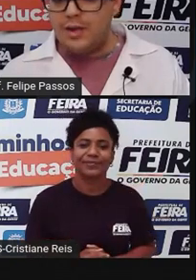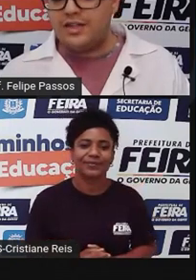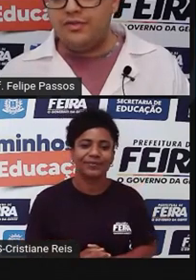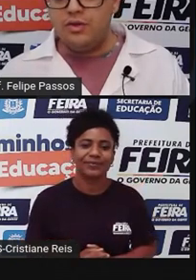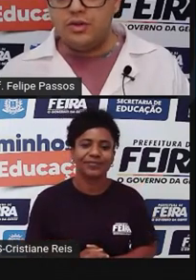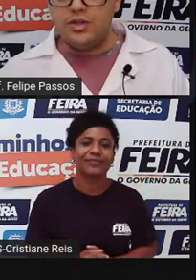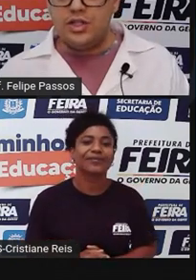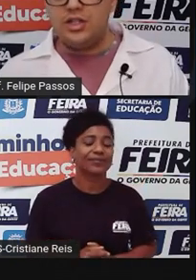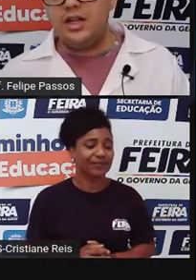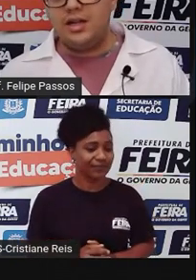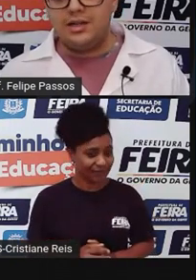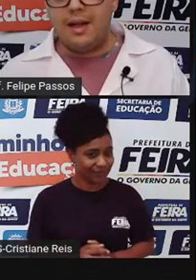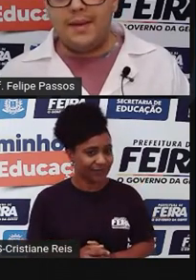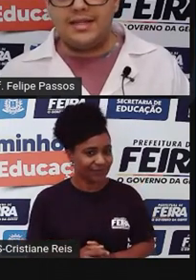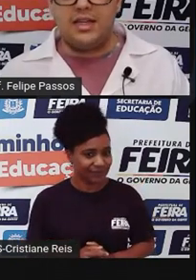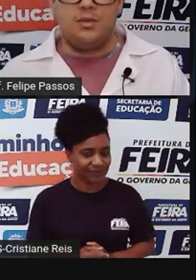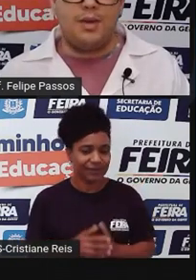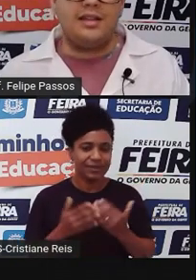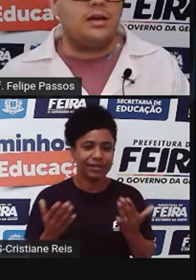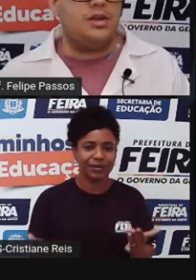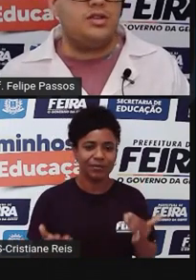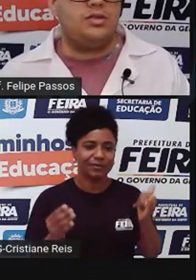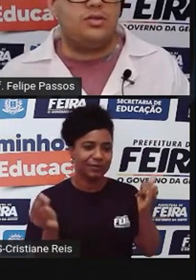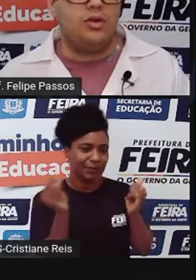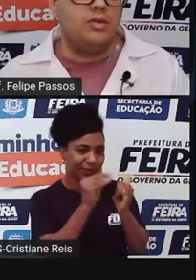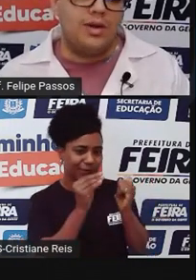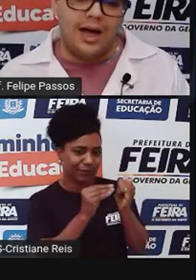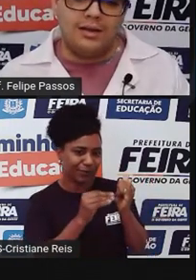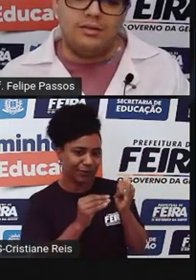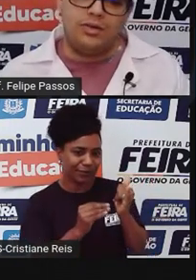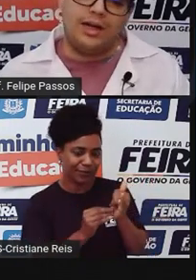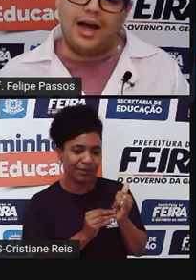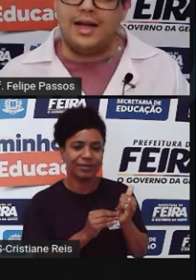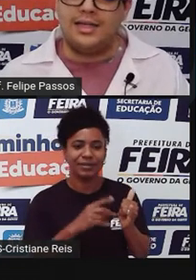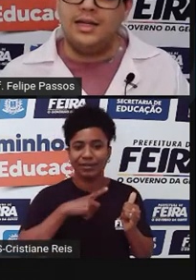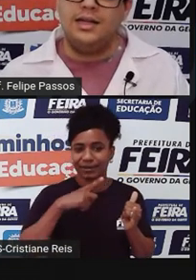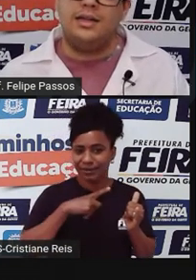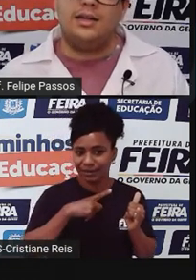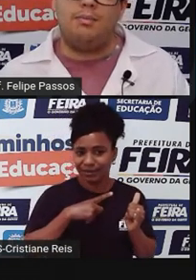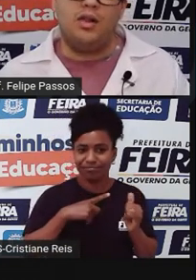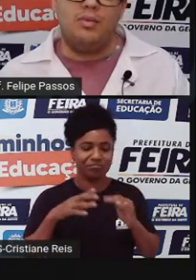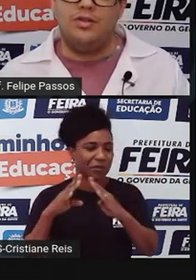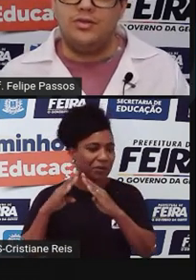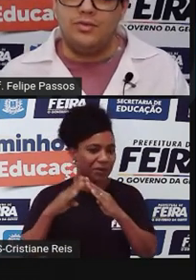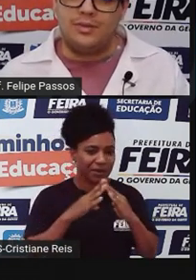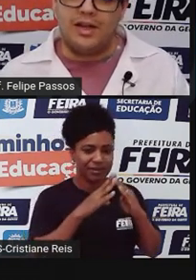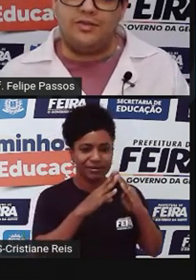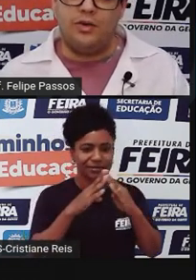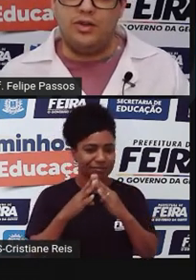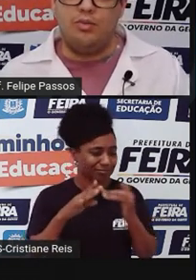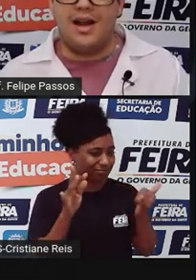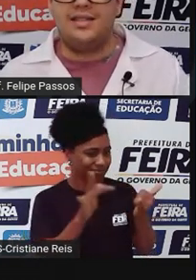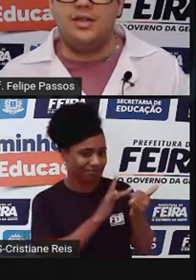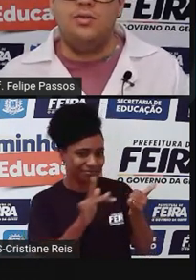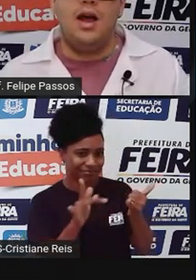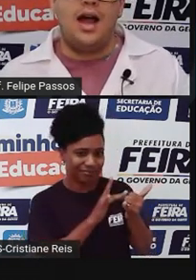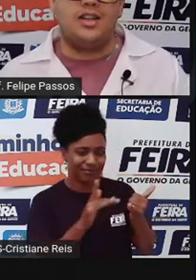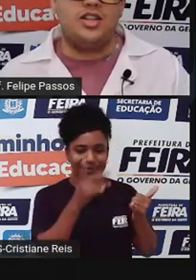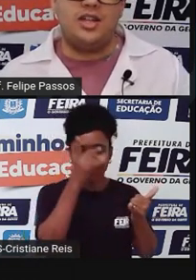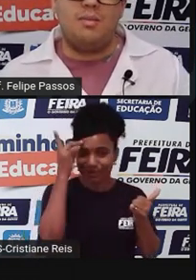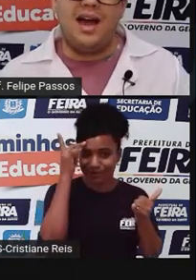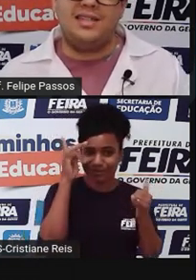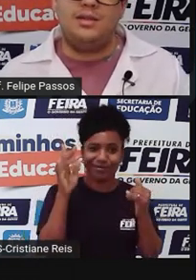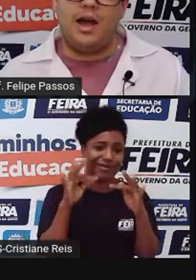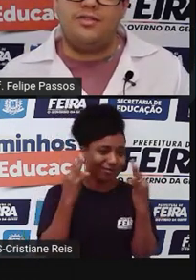o smartphone Hoje em dia a presente em praticamente todo lugar toda casa tem pelo menos um smartphone no Brasil